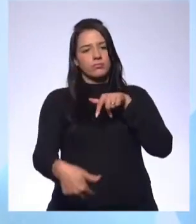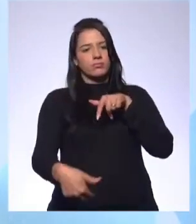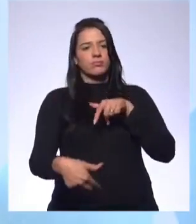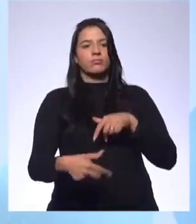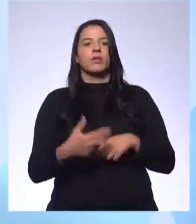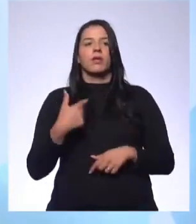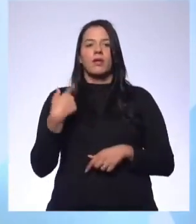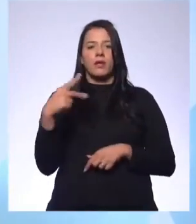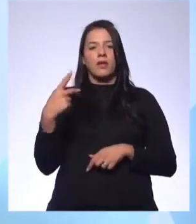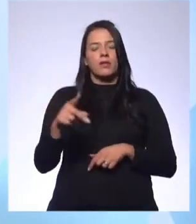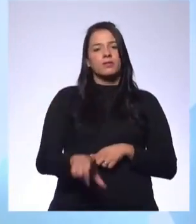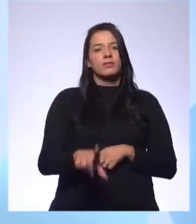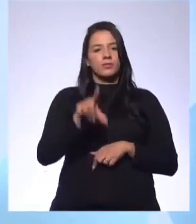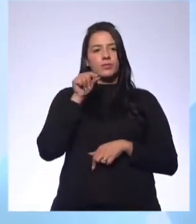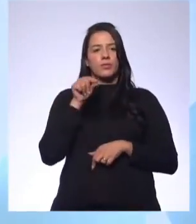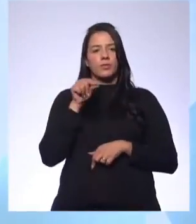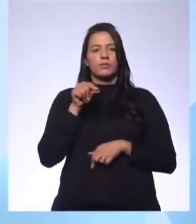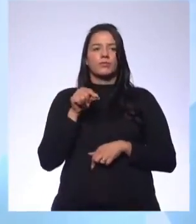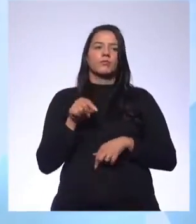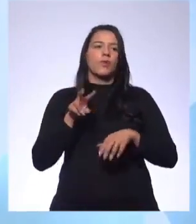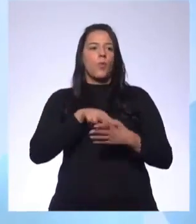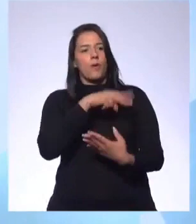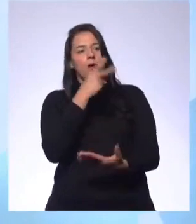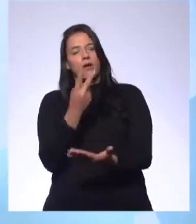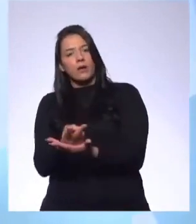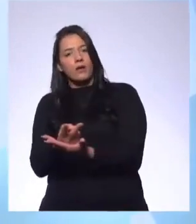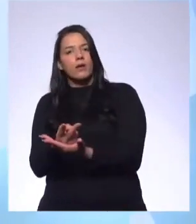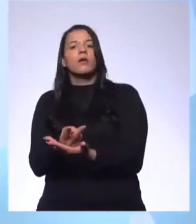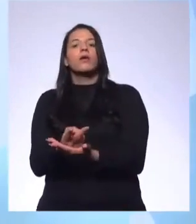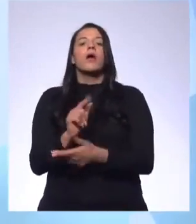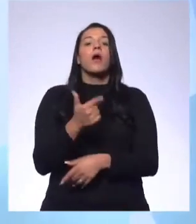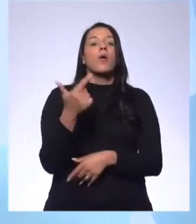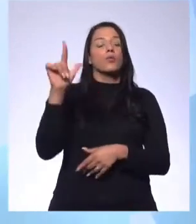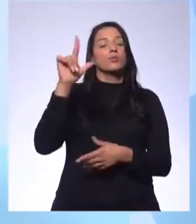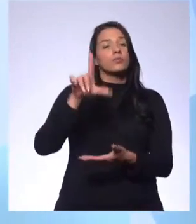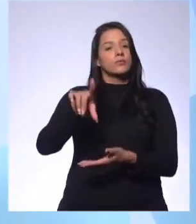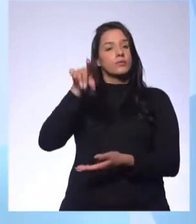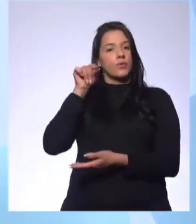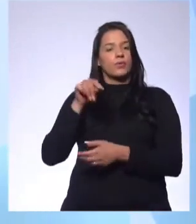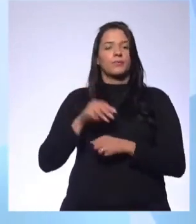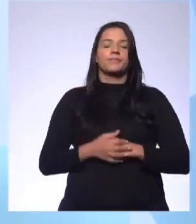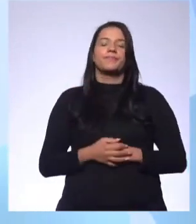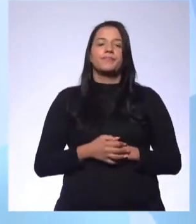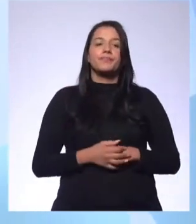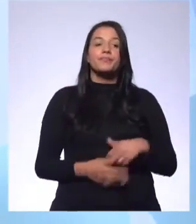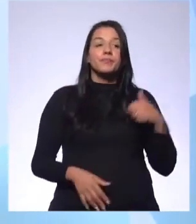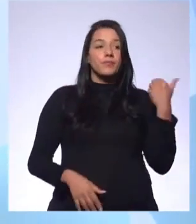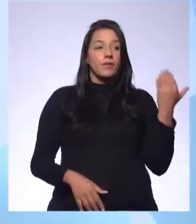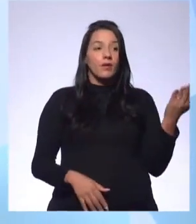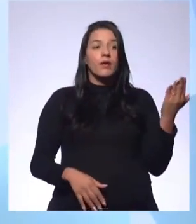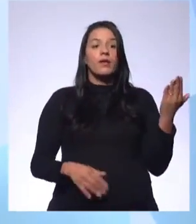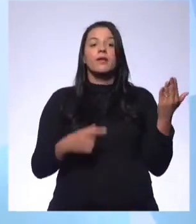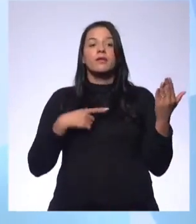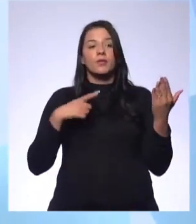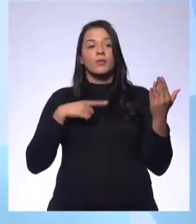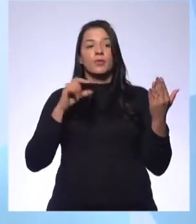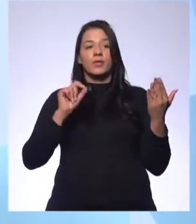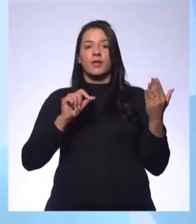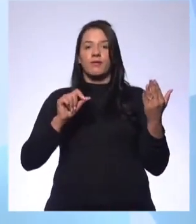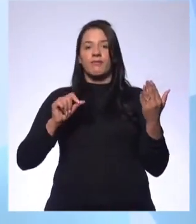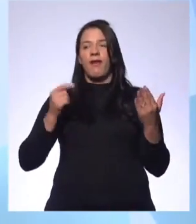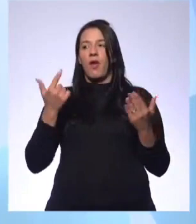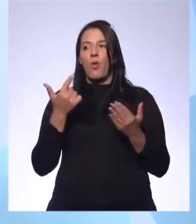escolha dela, né? Então, enquanto uma cai, a outra escolhe descer. A Alice, ela é meio que induzida, ela é meio